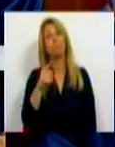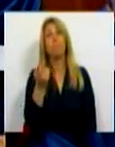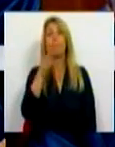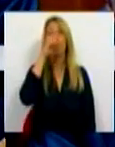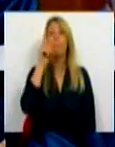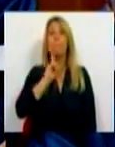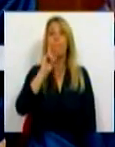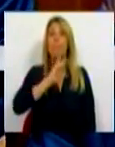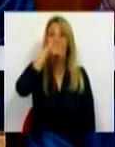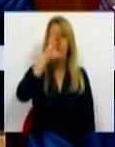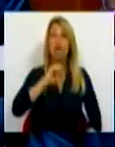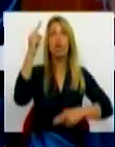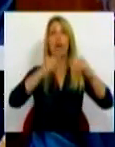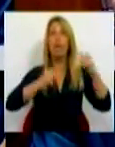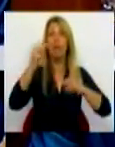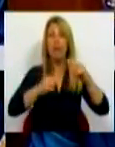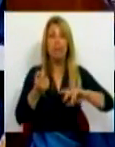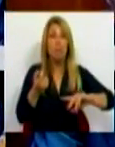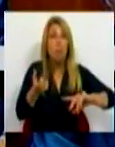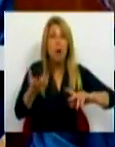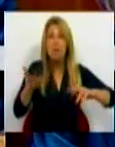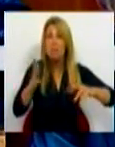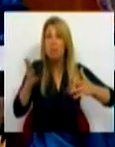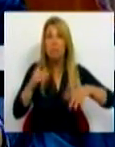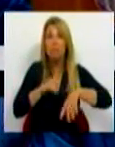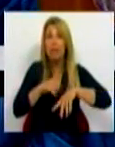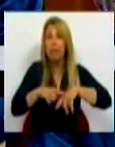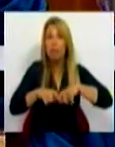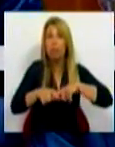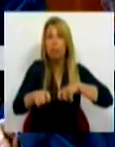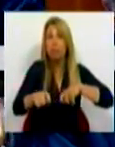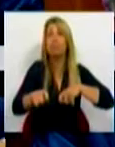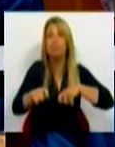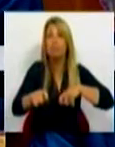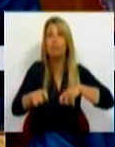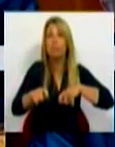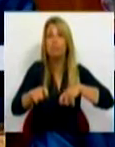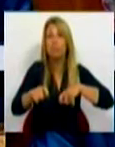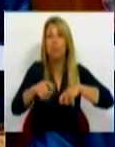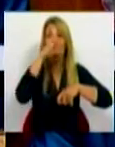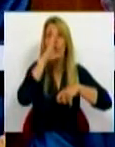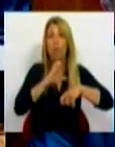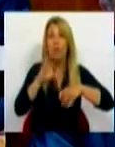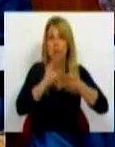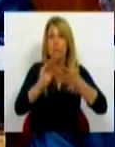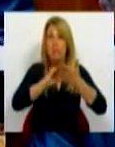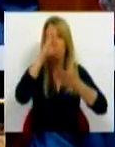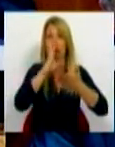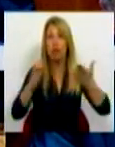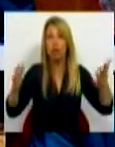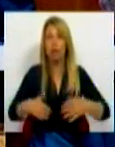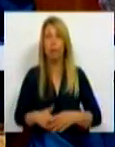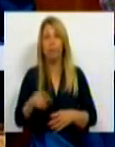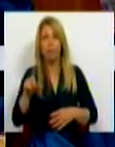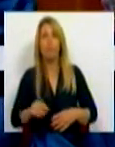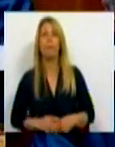Finanças durante quase, não sei, grande parte do mandato e o restante tempo Secretária de Estado, que tivessem